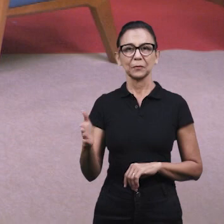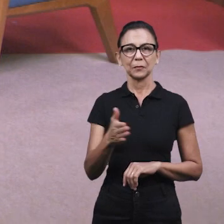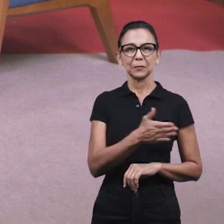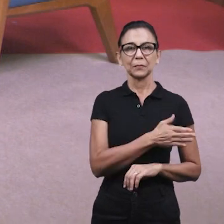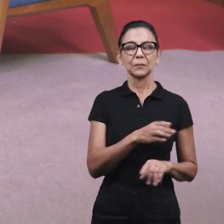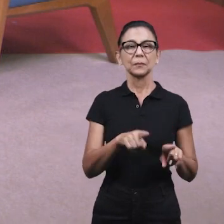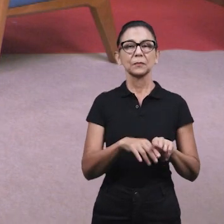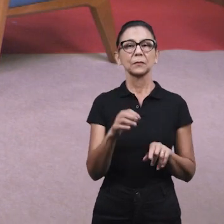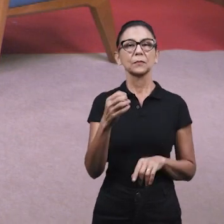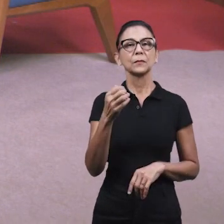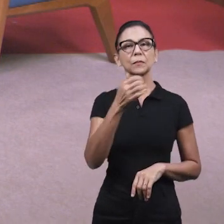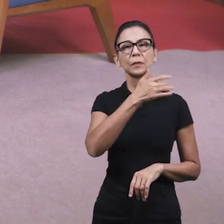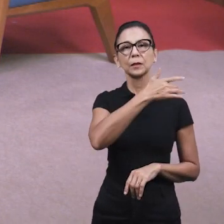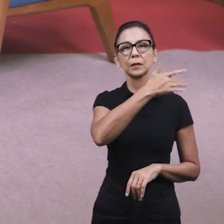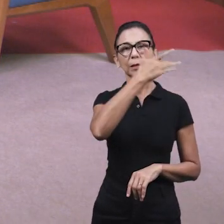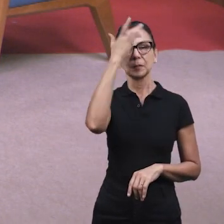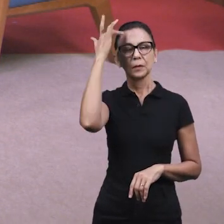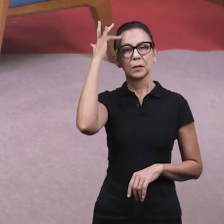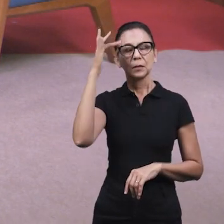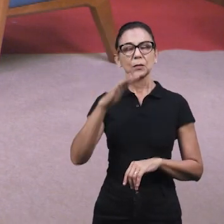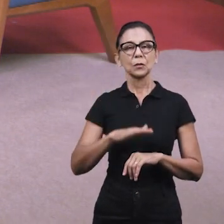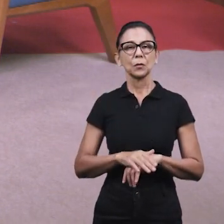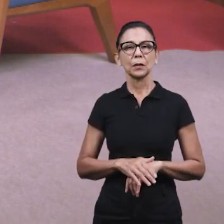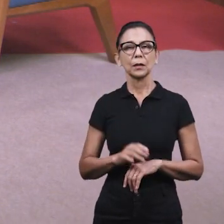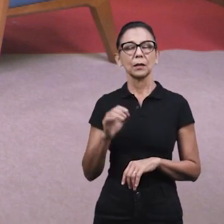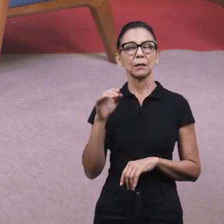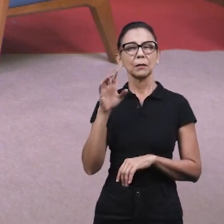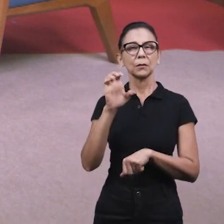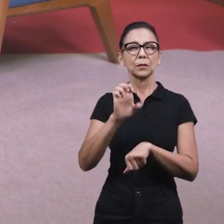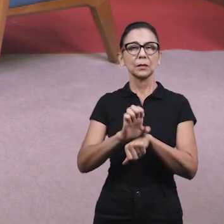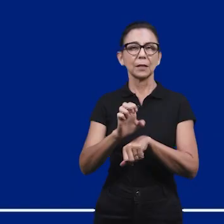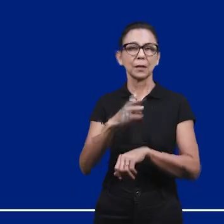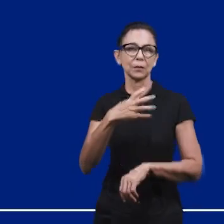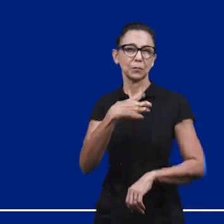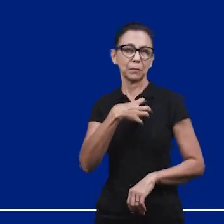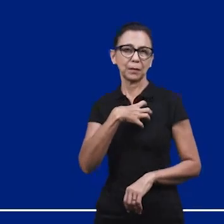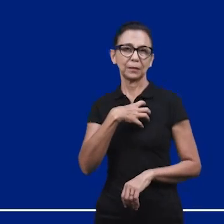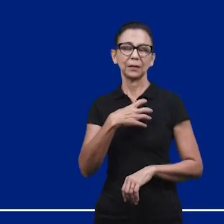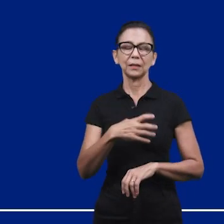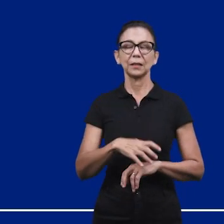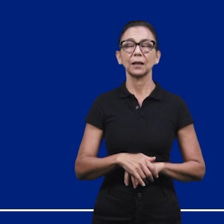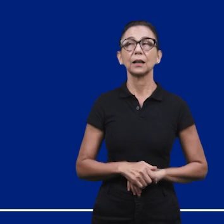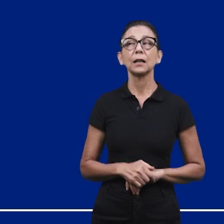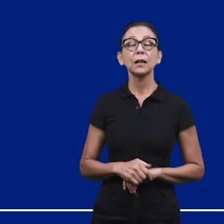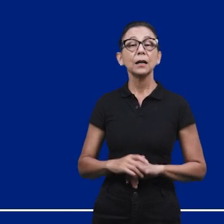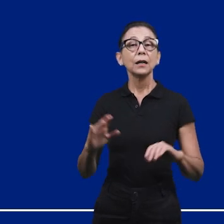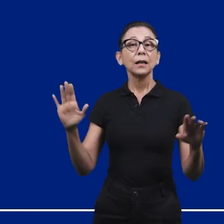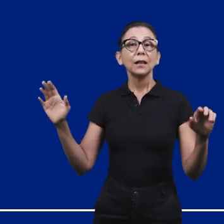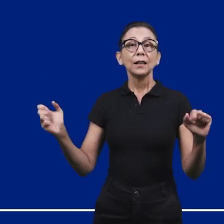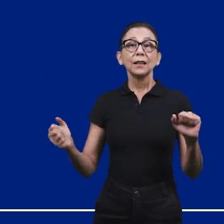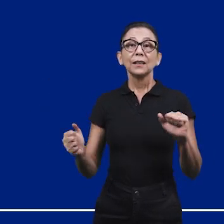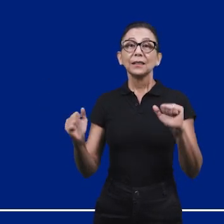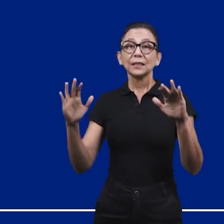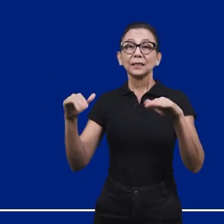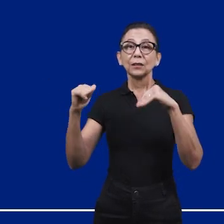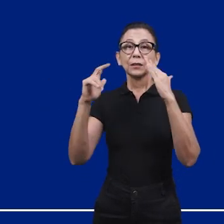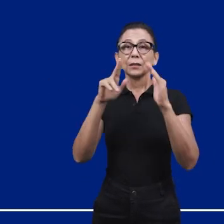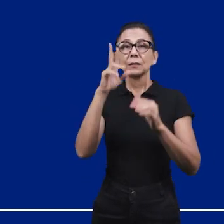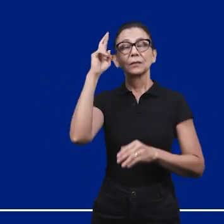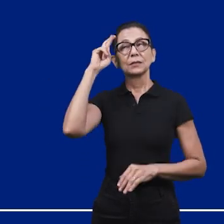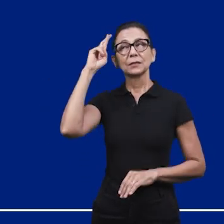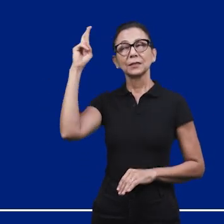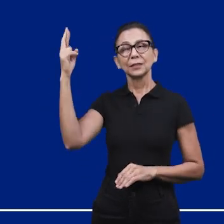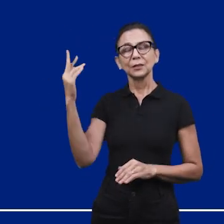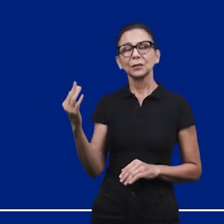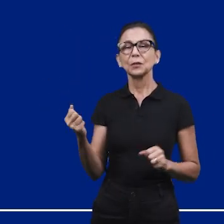tem uma outra participação agora de Sirlene Leal, que ela é de Salvador, na Bahia, e ela diz o seguinte: louvado seja Deus pelo programa Anunciando o